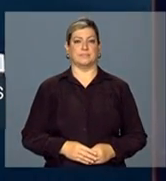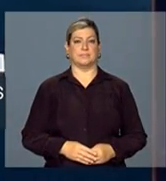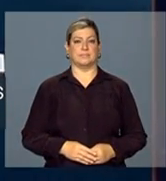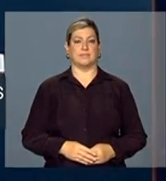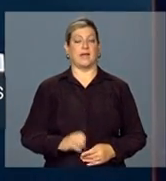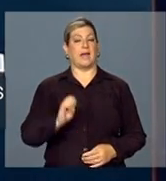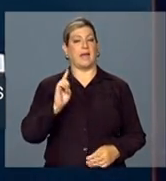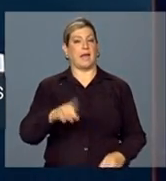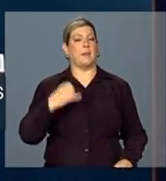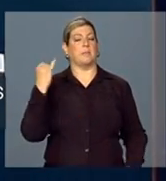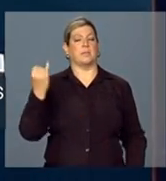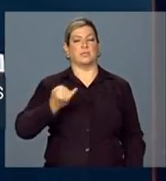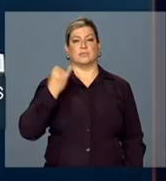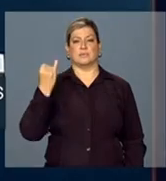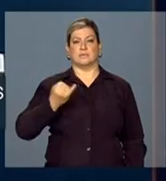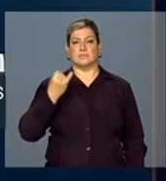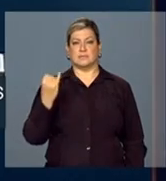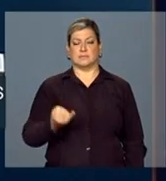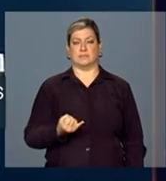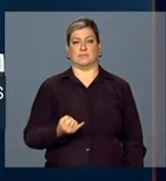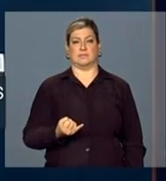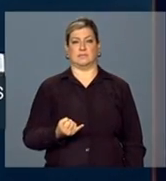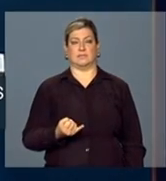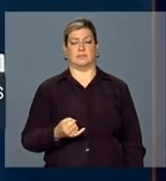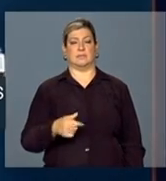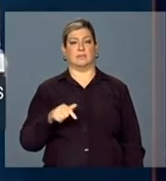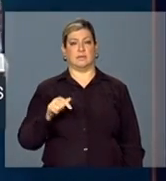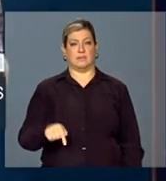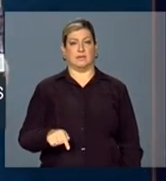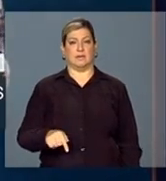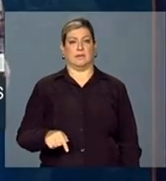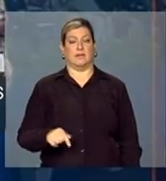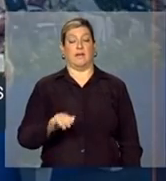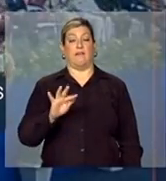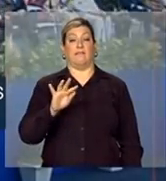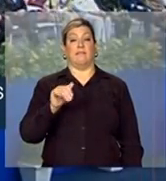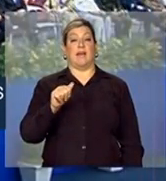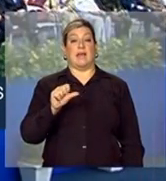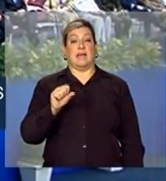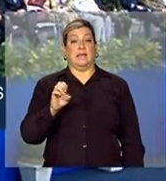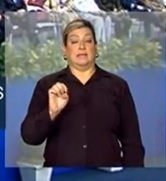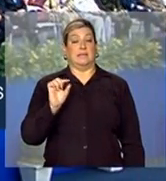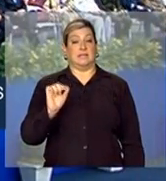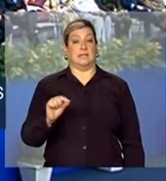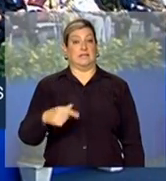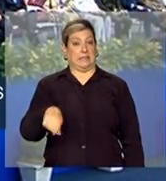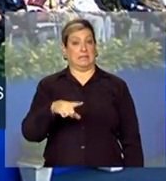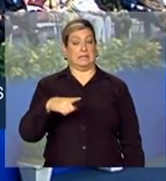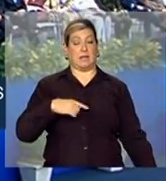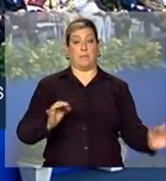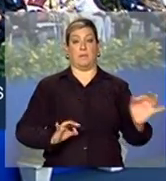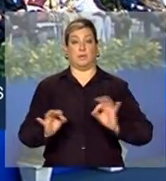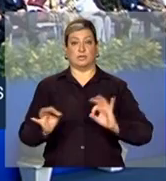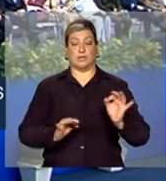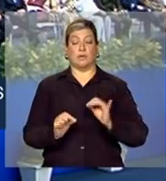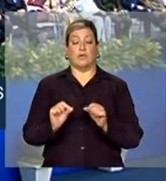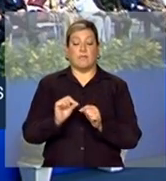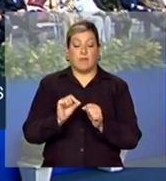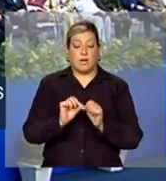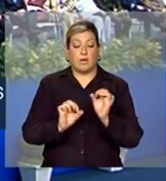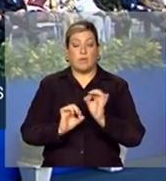É importante a fase em que se projeta, cria,